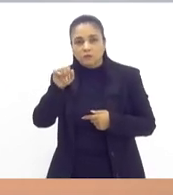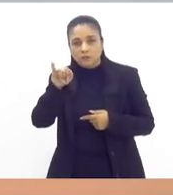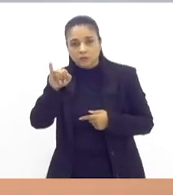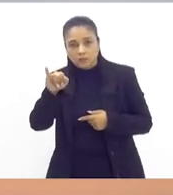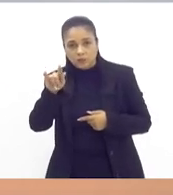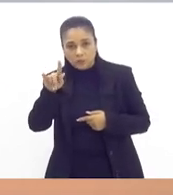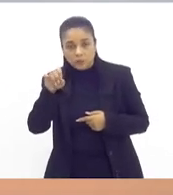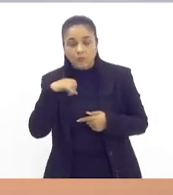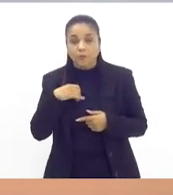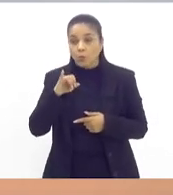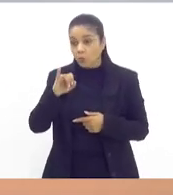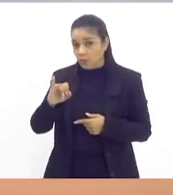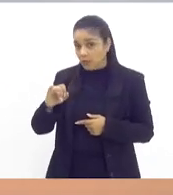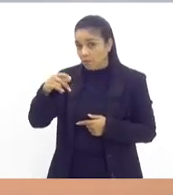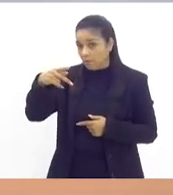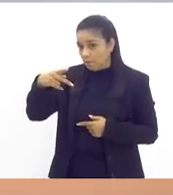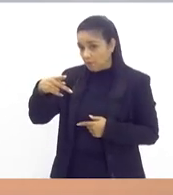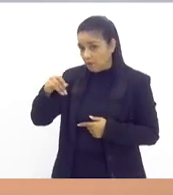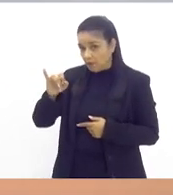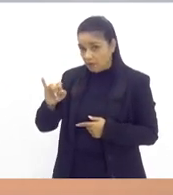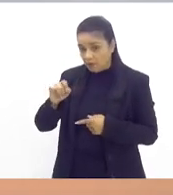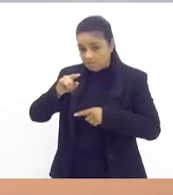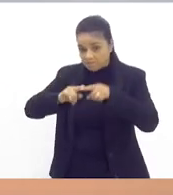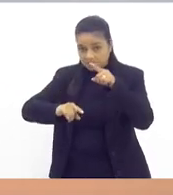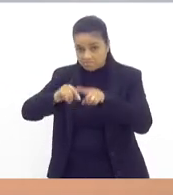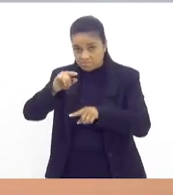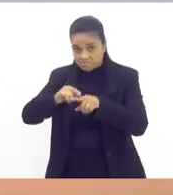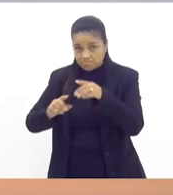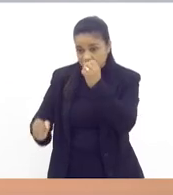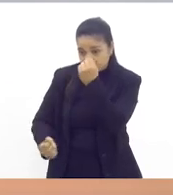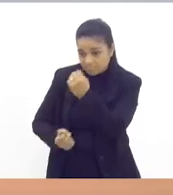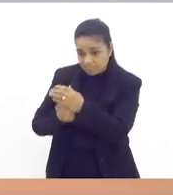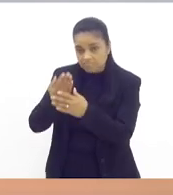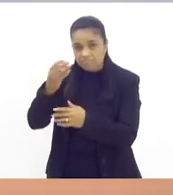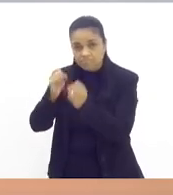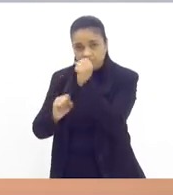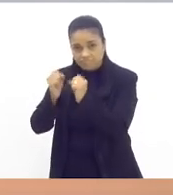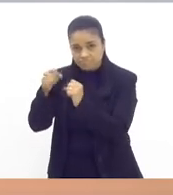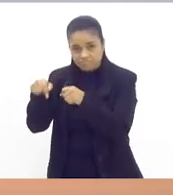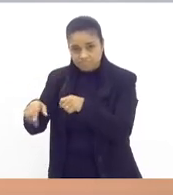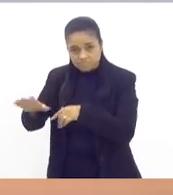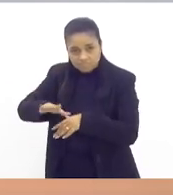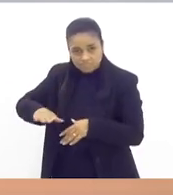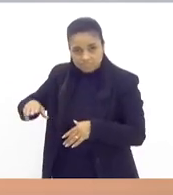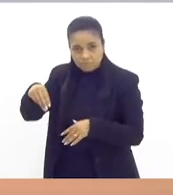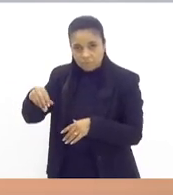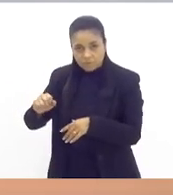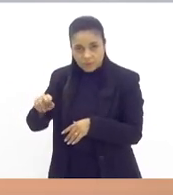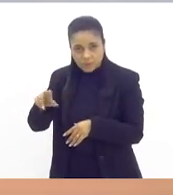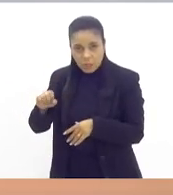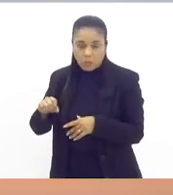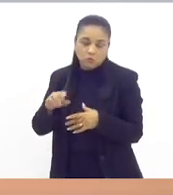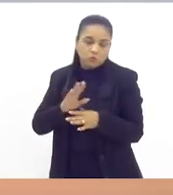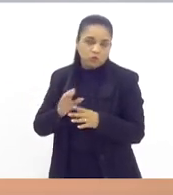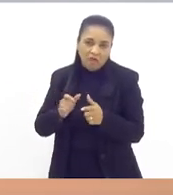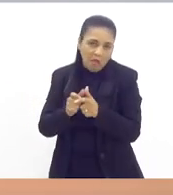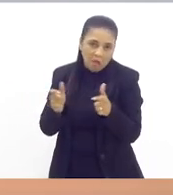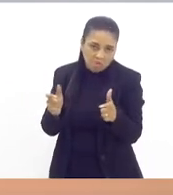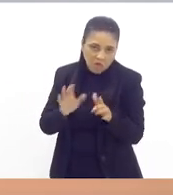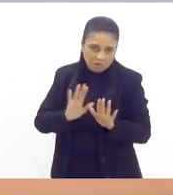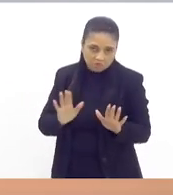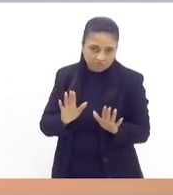O IPI dos produtos que são fabricados na Zona Franca pode ser deslocado para o imposto seletivo. Não mais do que isso. Certamente não vai ampliar em